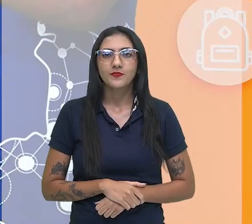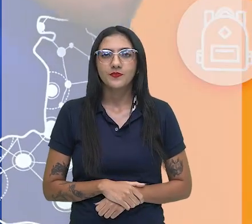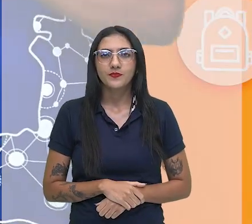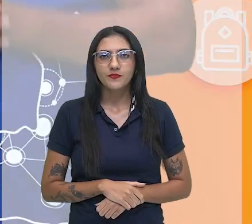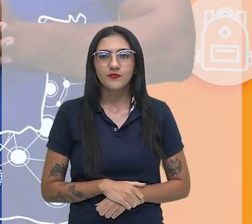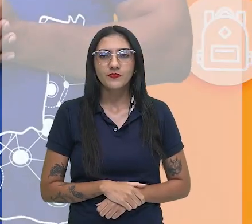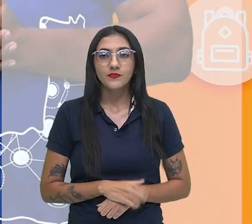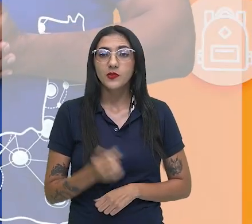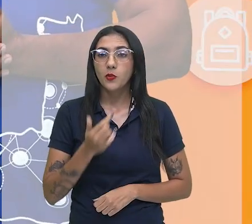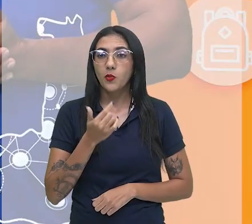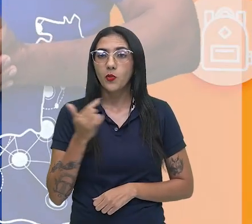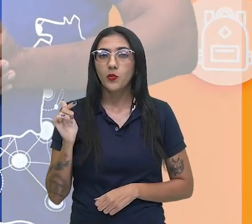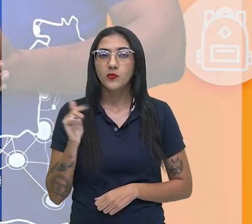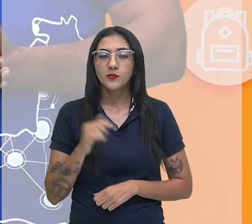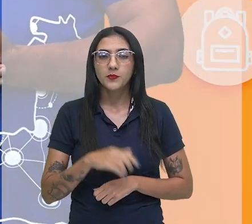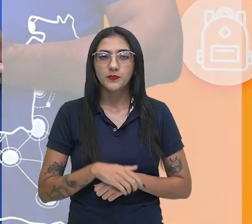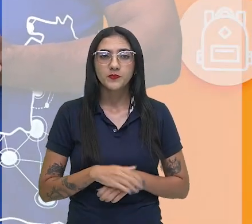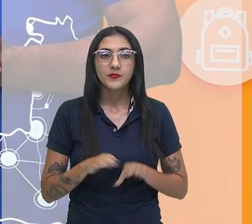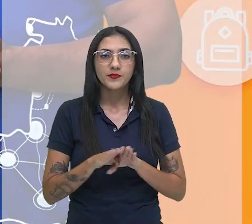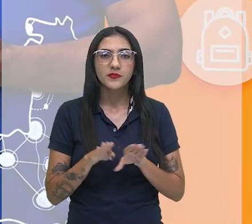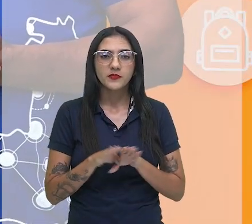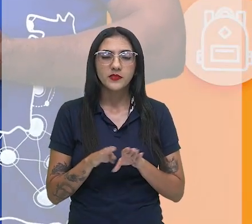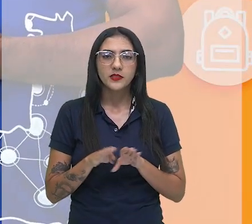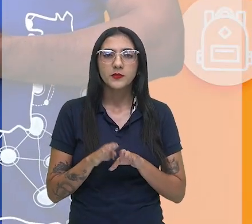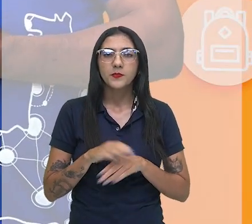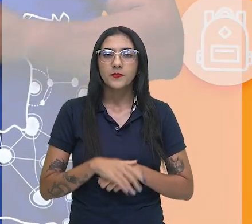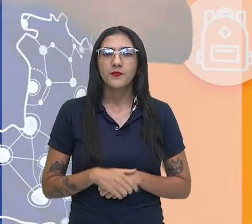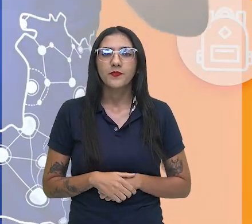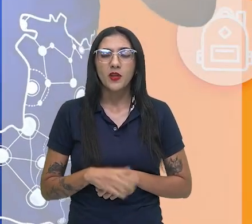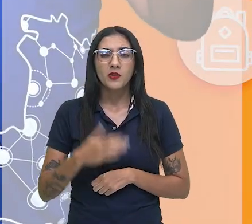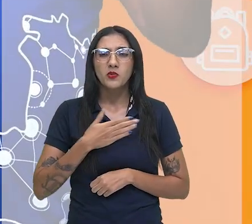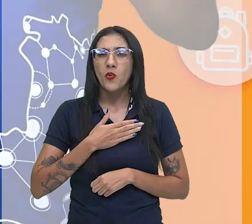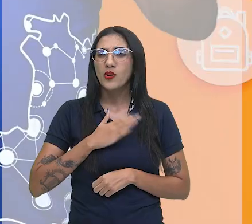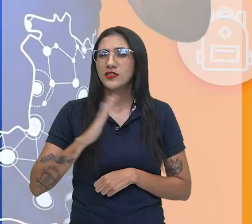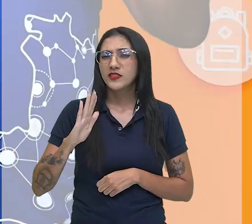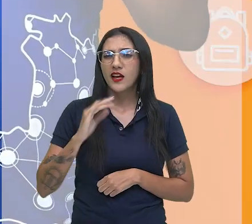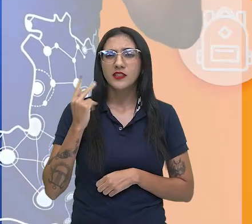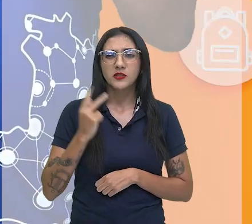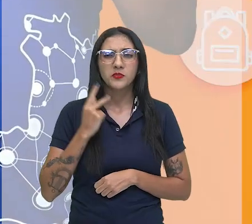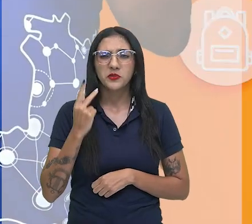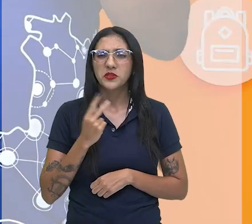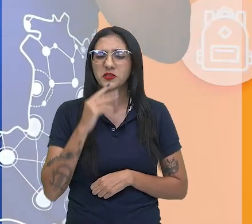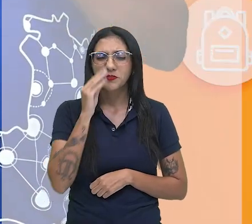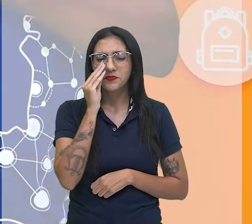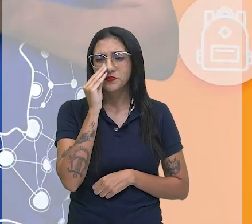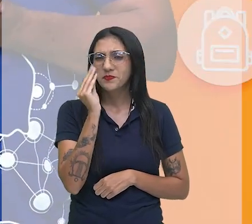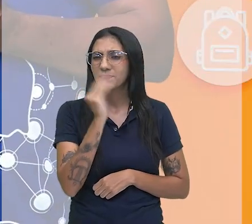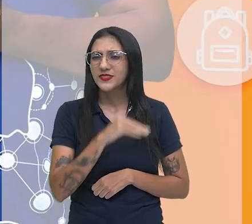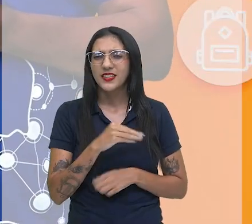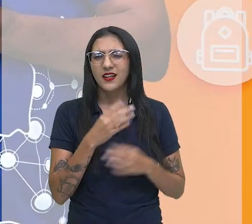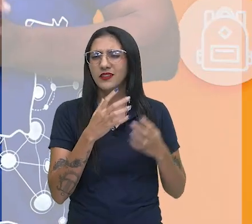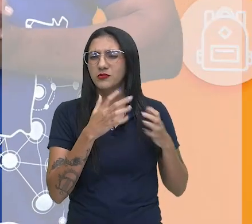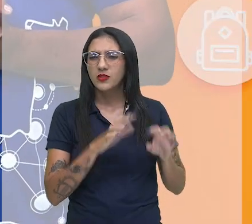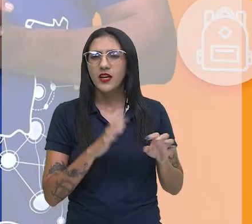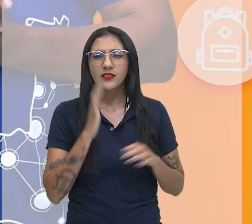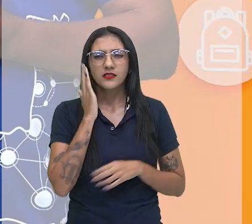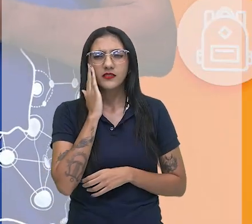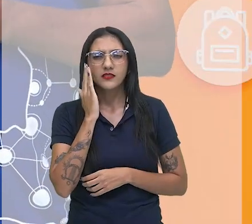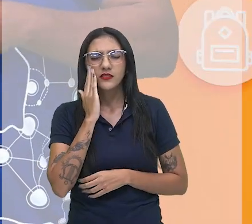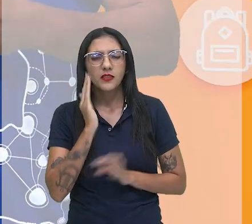desafio também, o desinteresse e a apatia política. É o que eu falei, descaso, não quero nem saber disso,